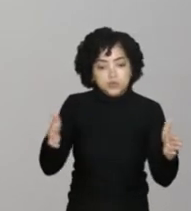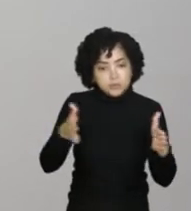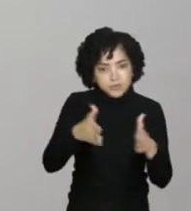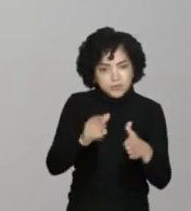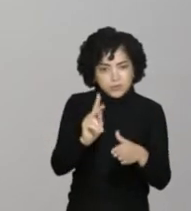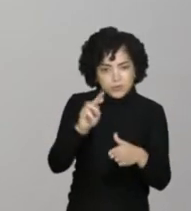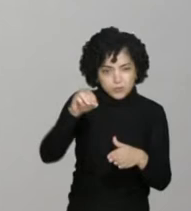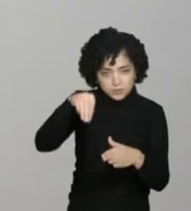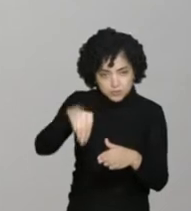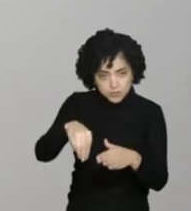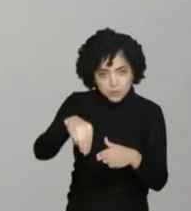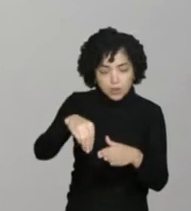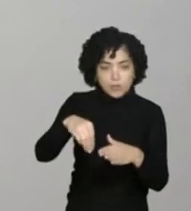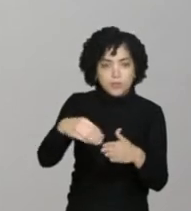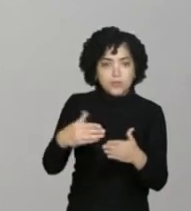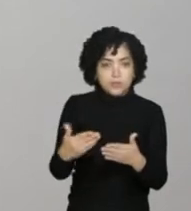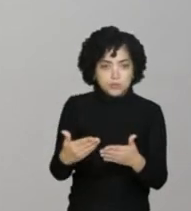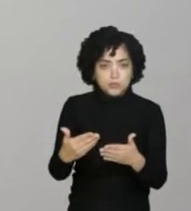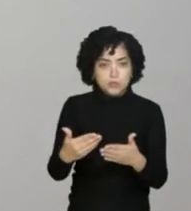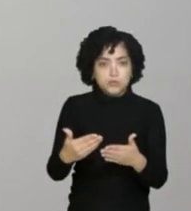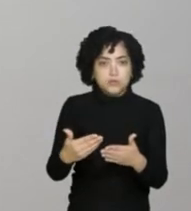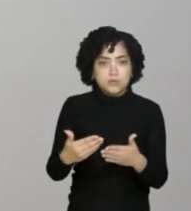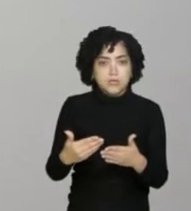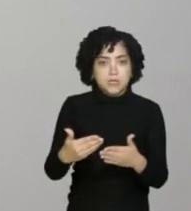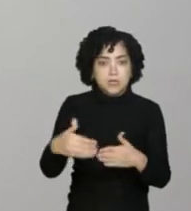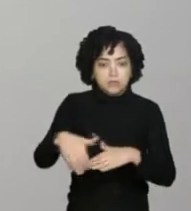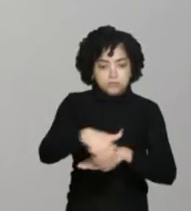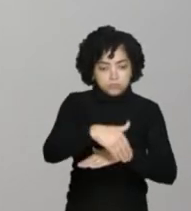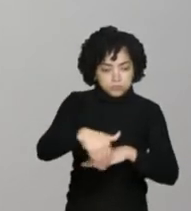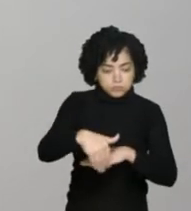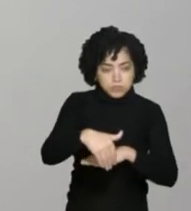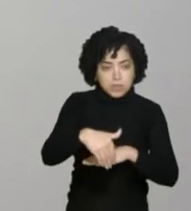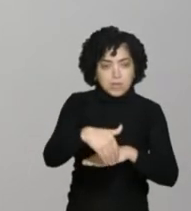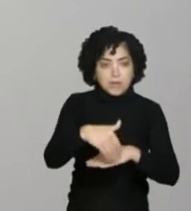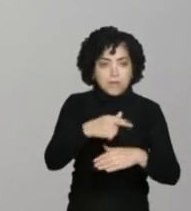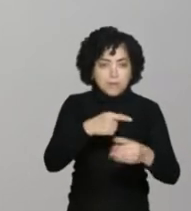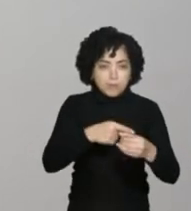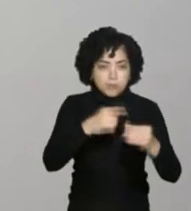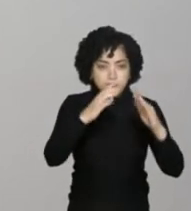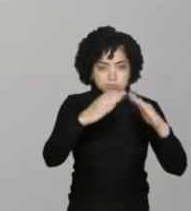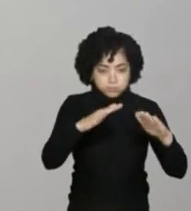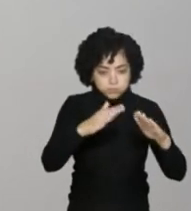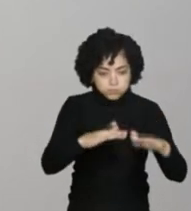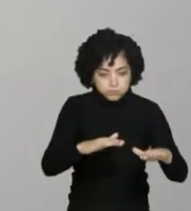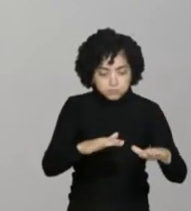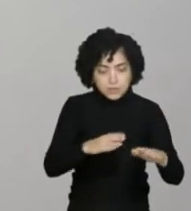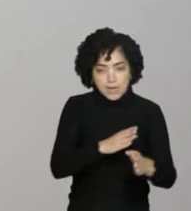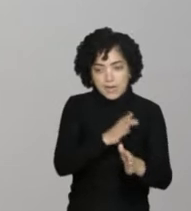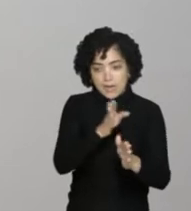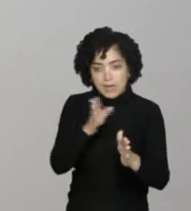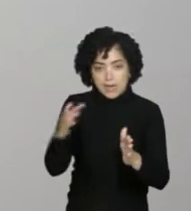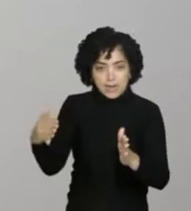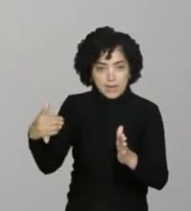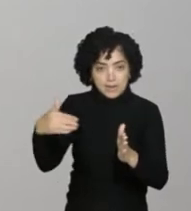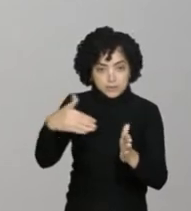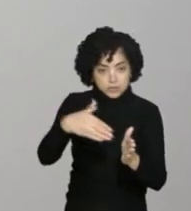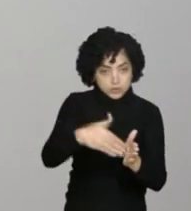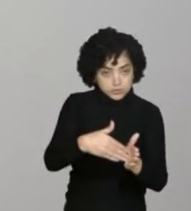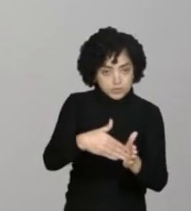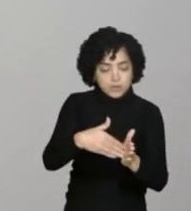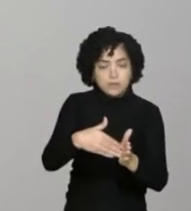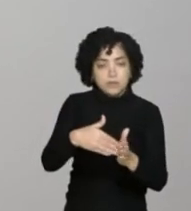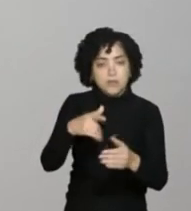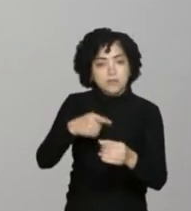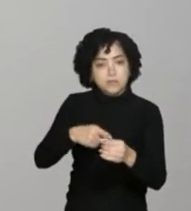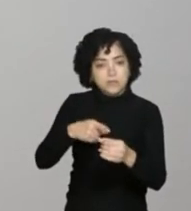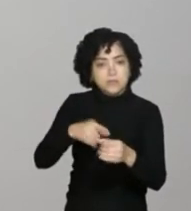né? Mesmo o cimento de lá, daqui a Via Brusque, né, descer para o porto, aqui Itajaí, é próximo, é uma rodovia,